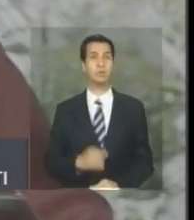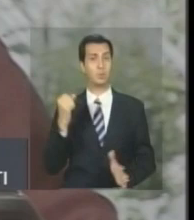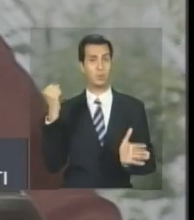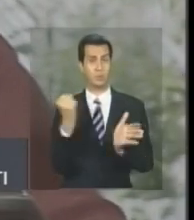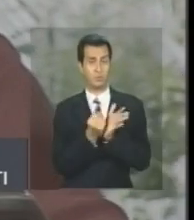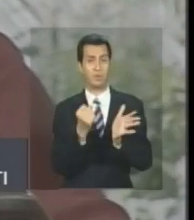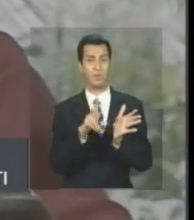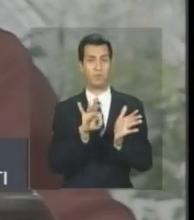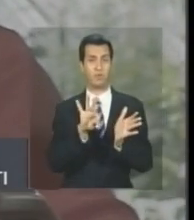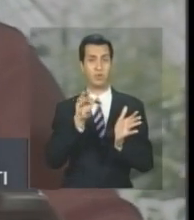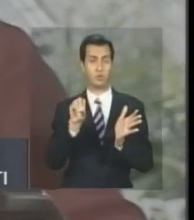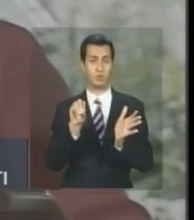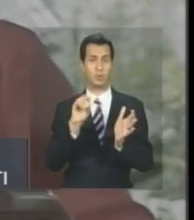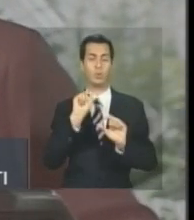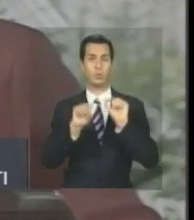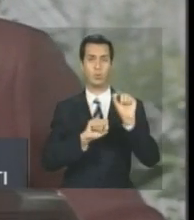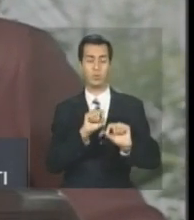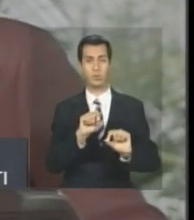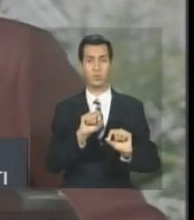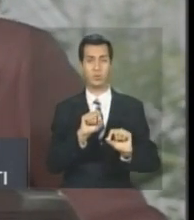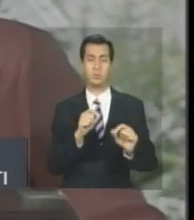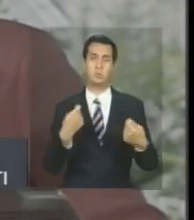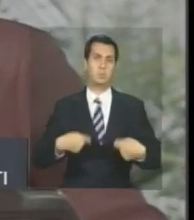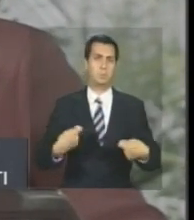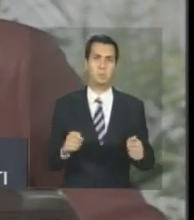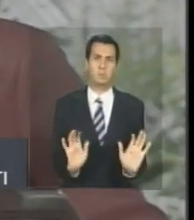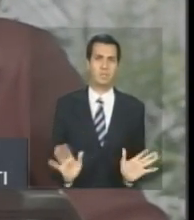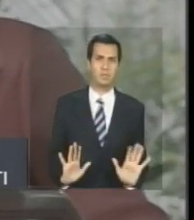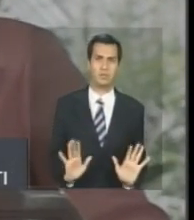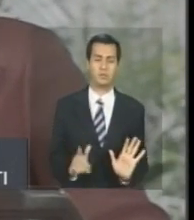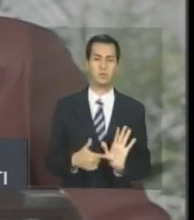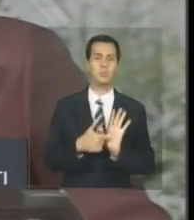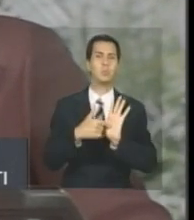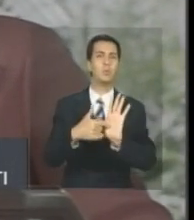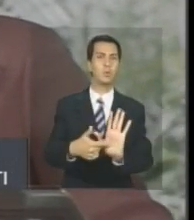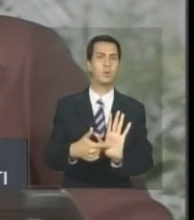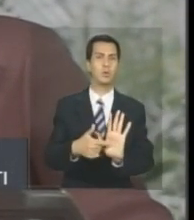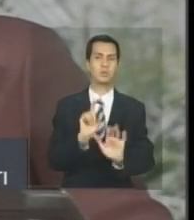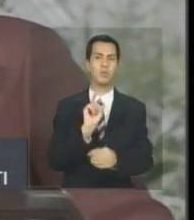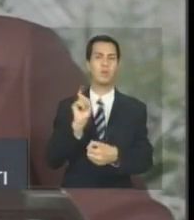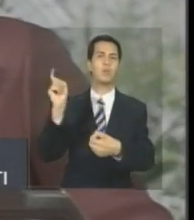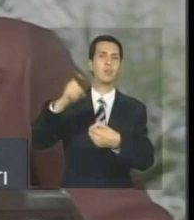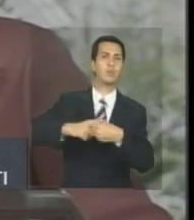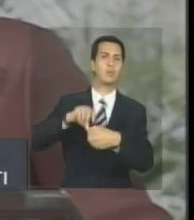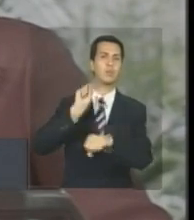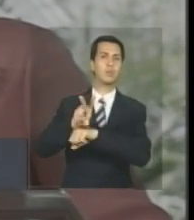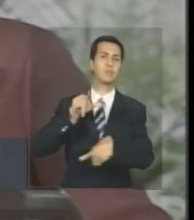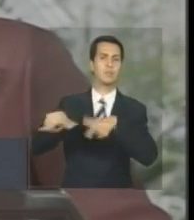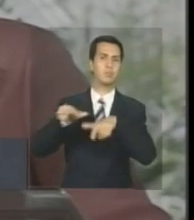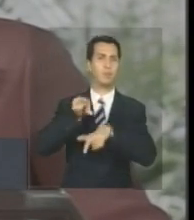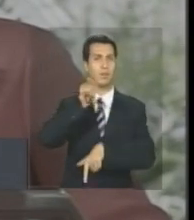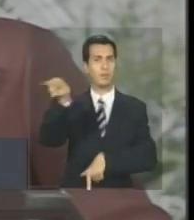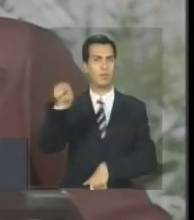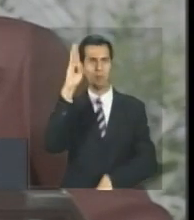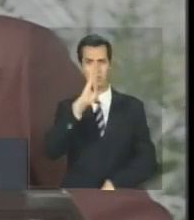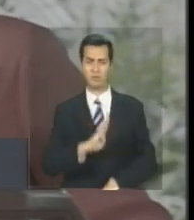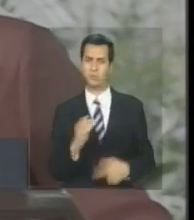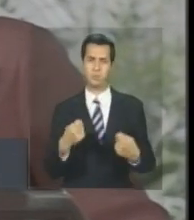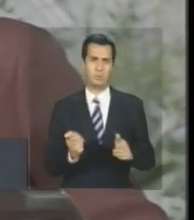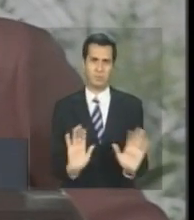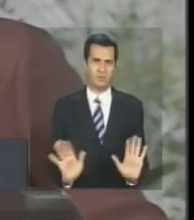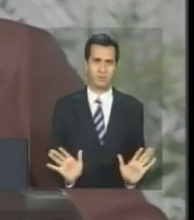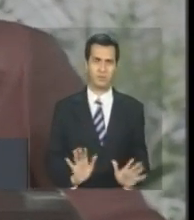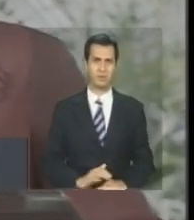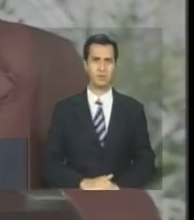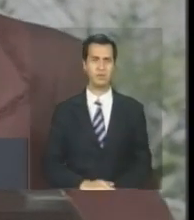fica subordinada à demonstração, por exemplo, de vínculo empregatício no Brasil. Dont la